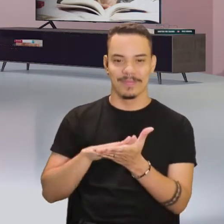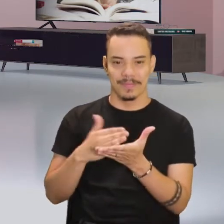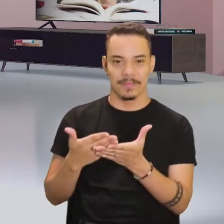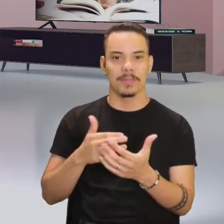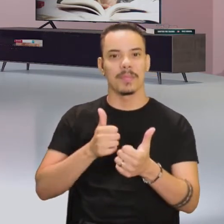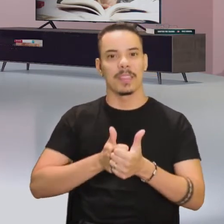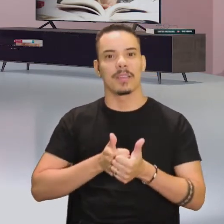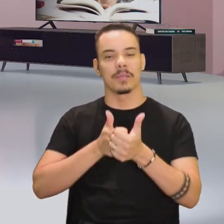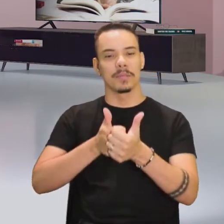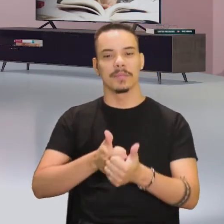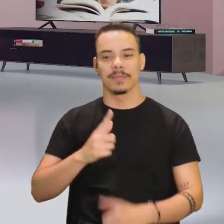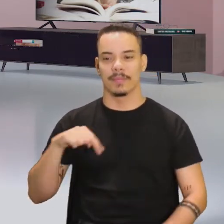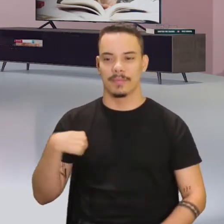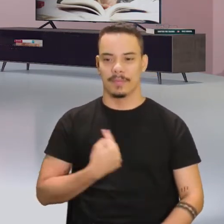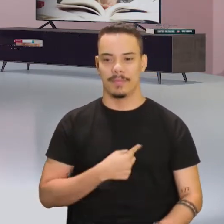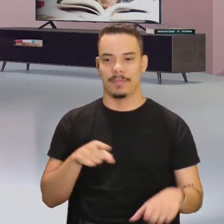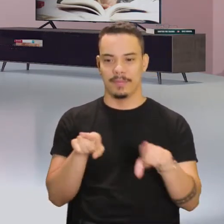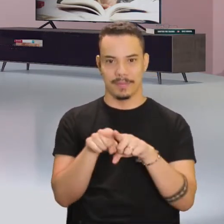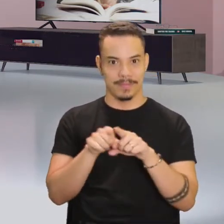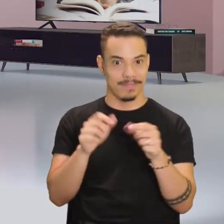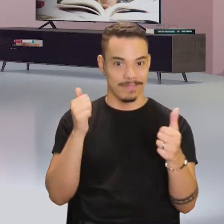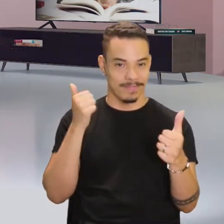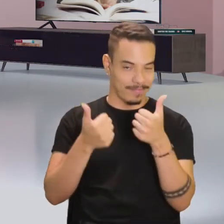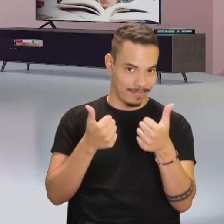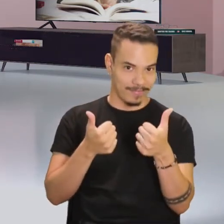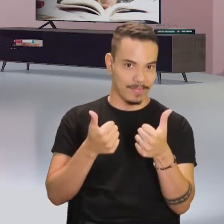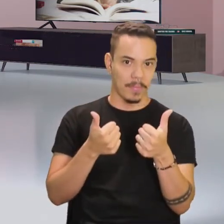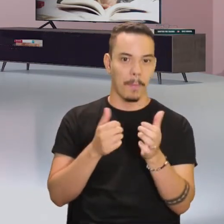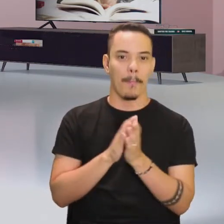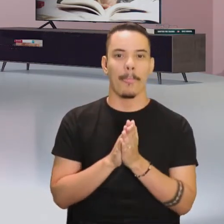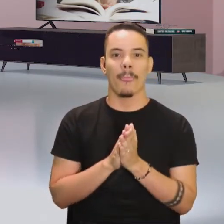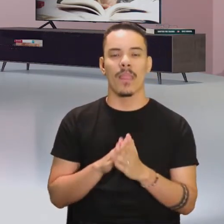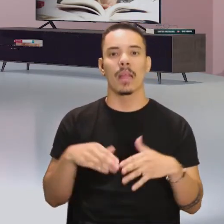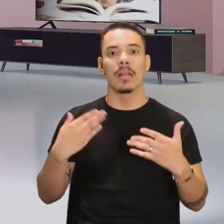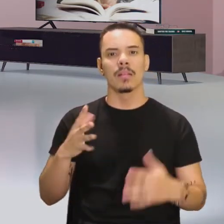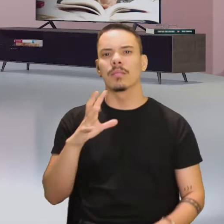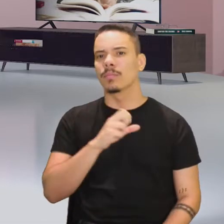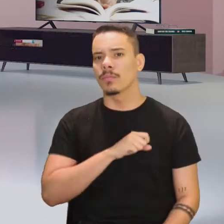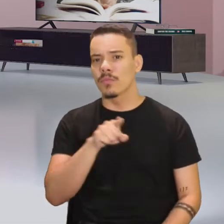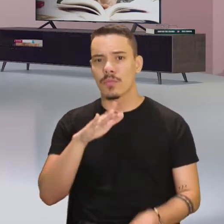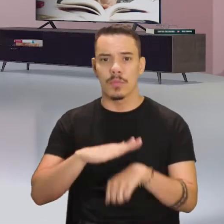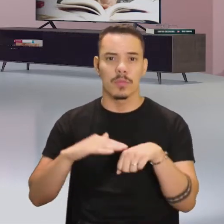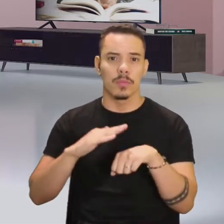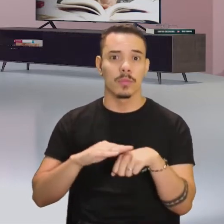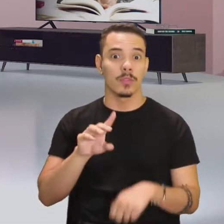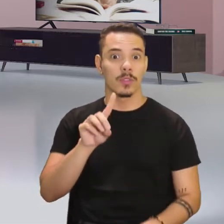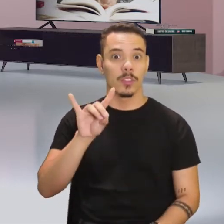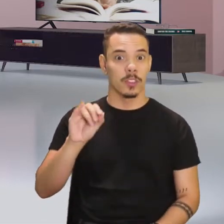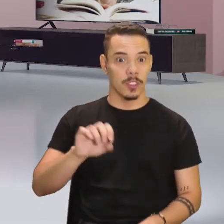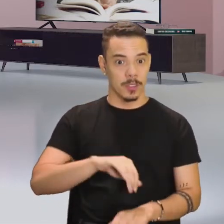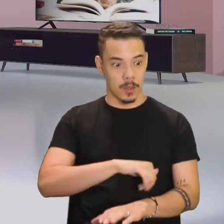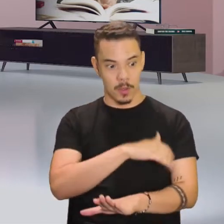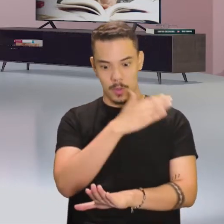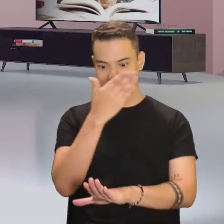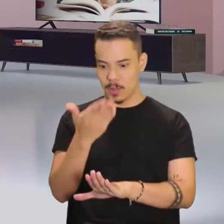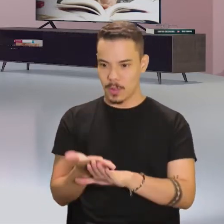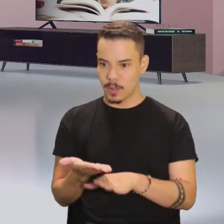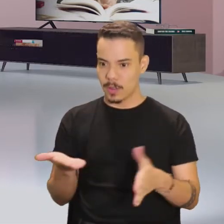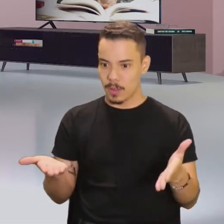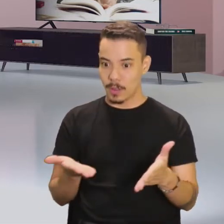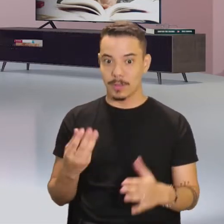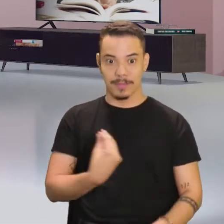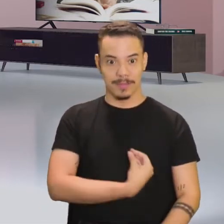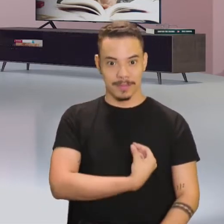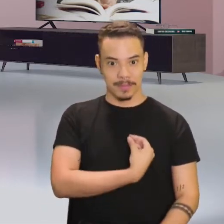acompanhando a gente também belezinha amadinho Como foi o seu dia hoje ou melhor Como